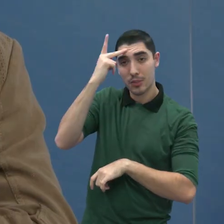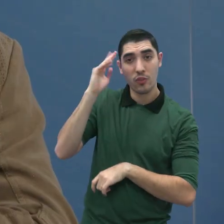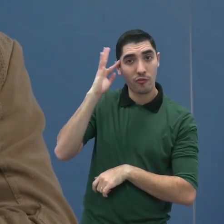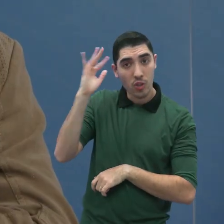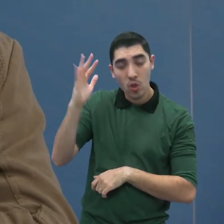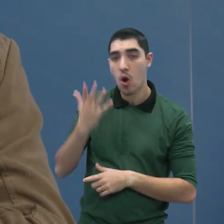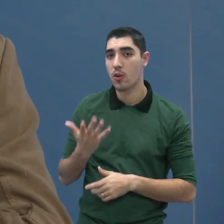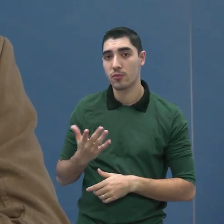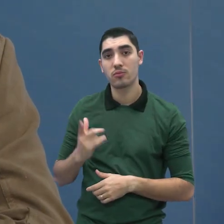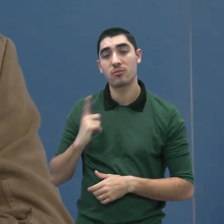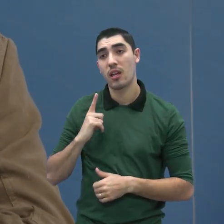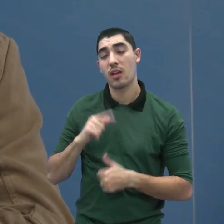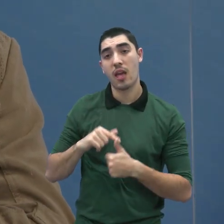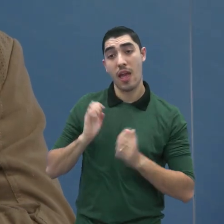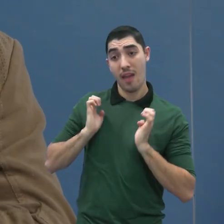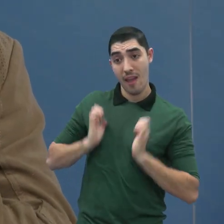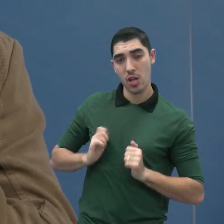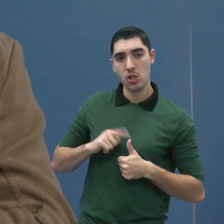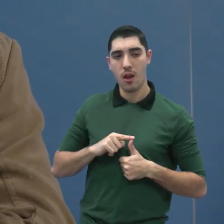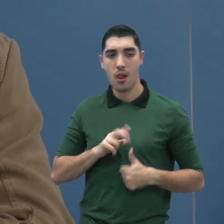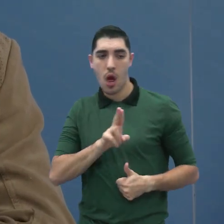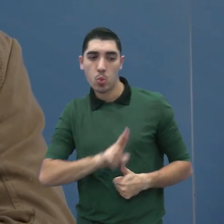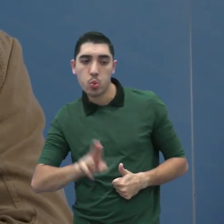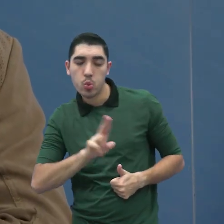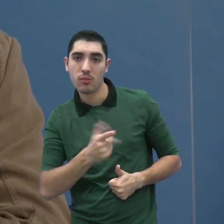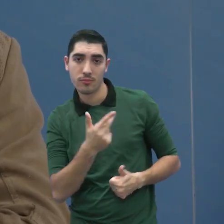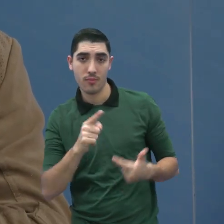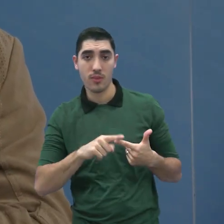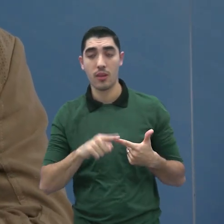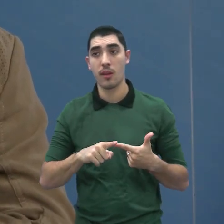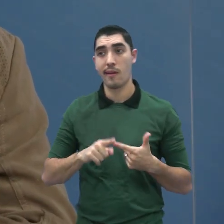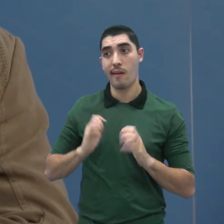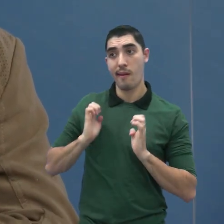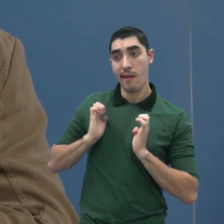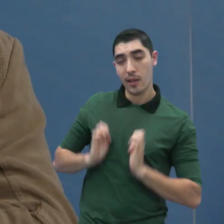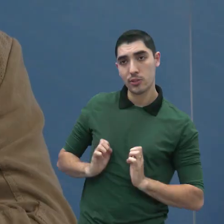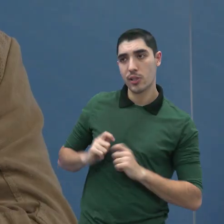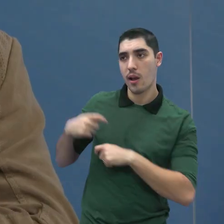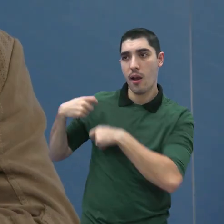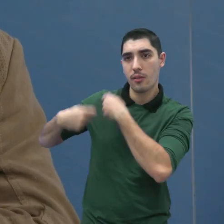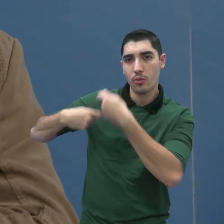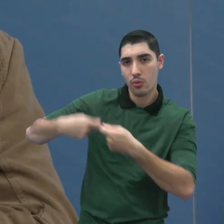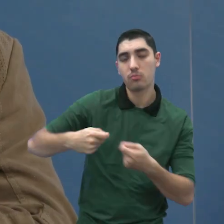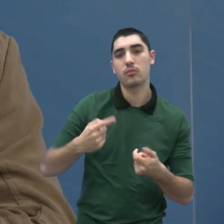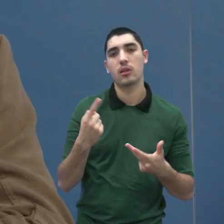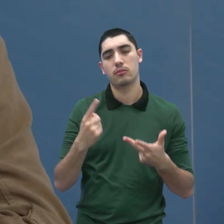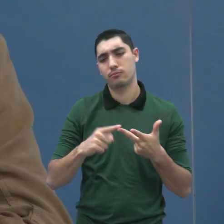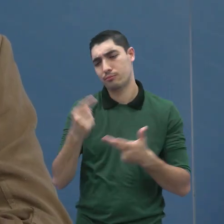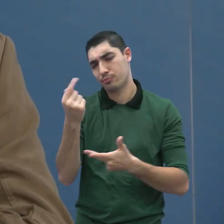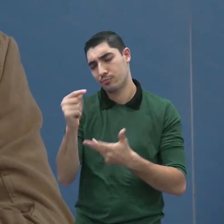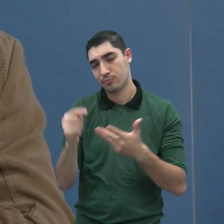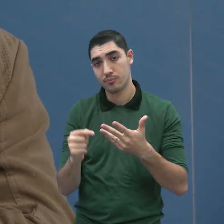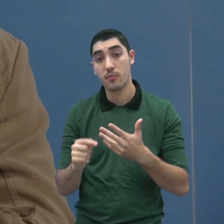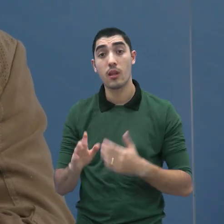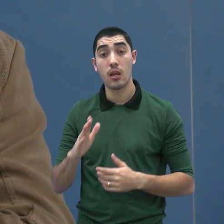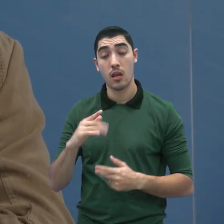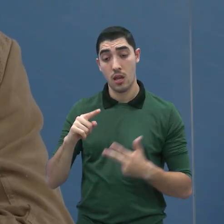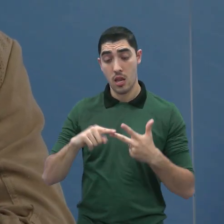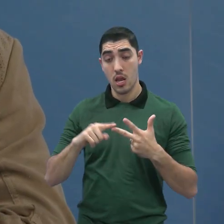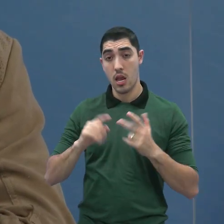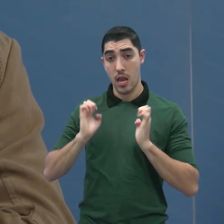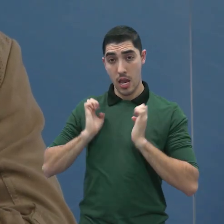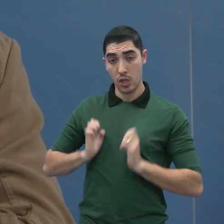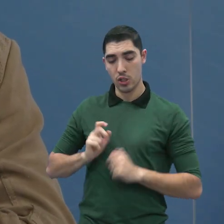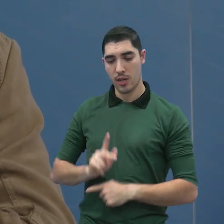uma ética utilitarista, vamos ter uma ética deontológica e uma ética kantiana. Eu acredito que a ética